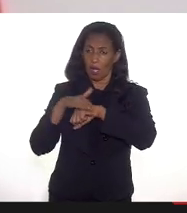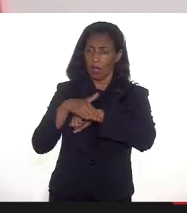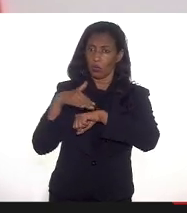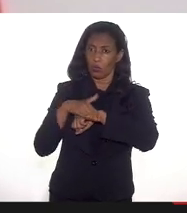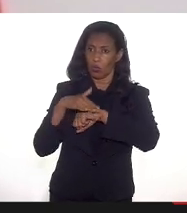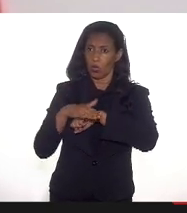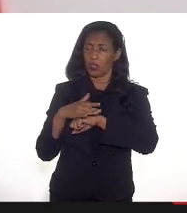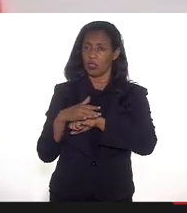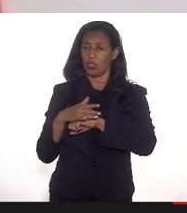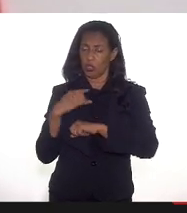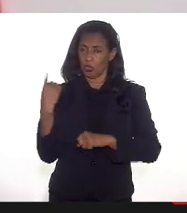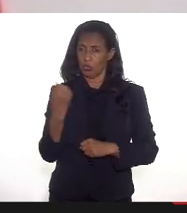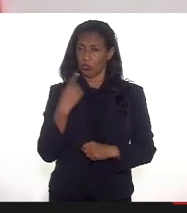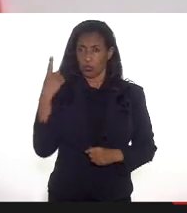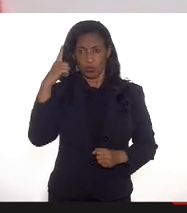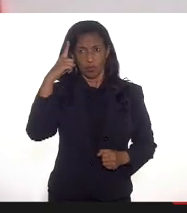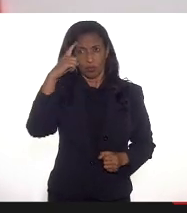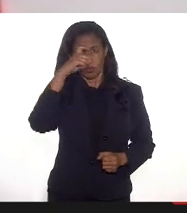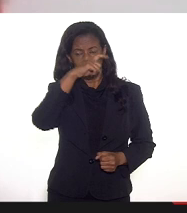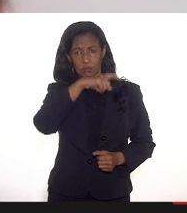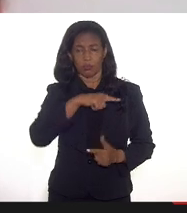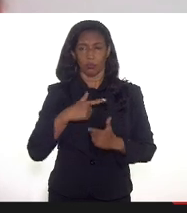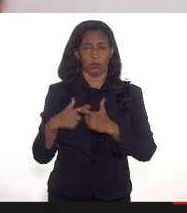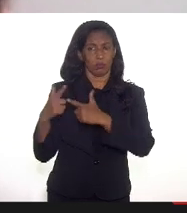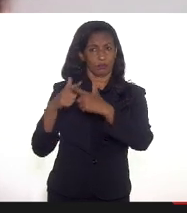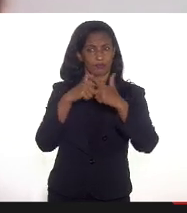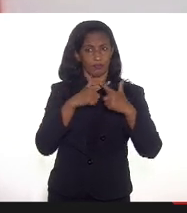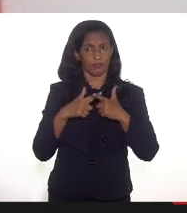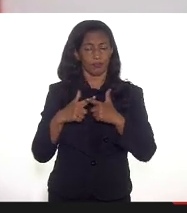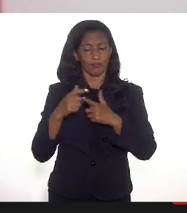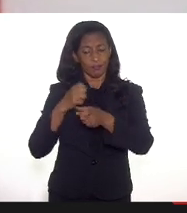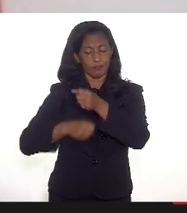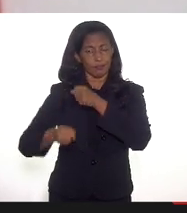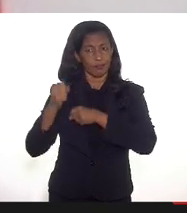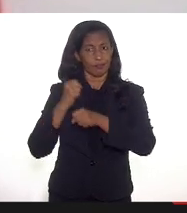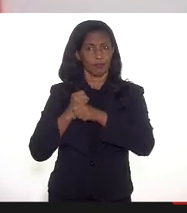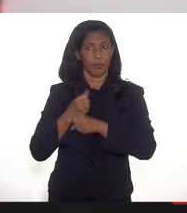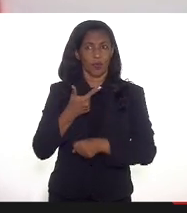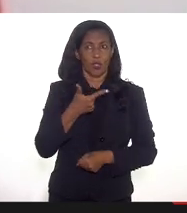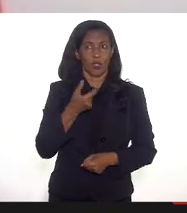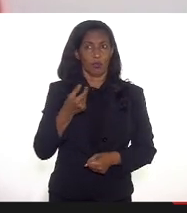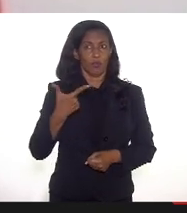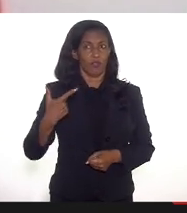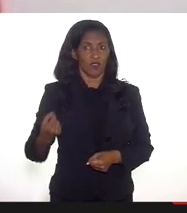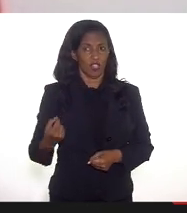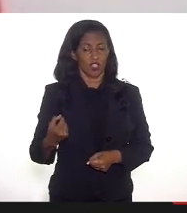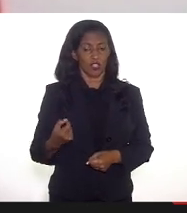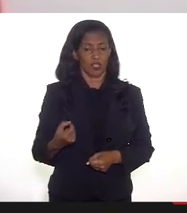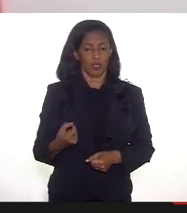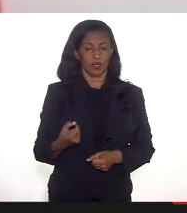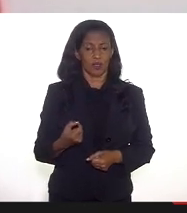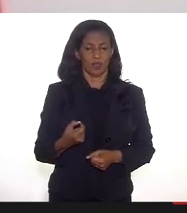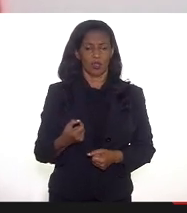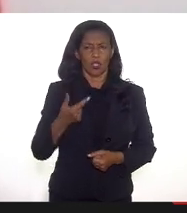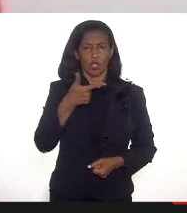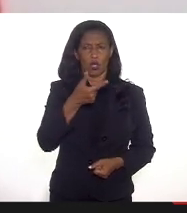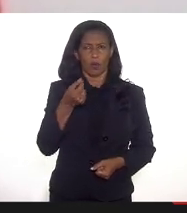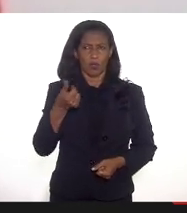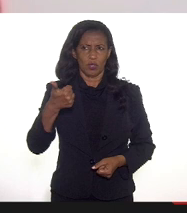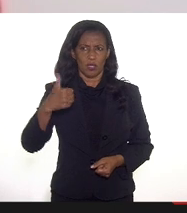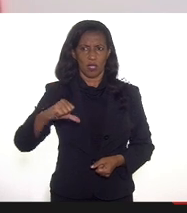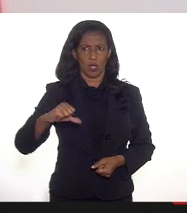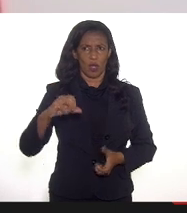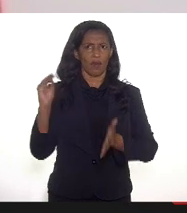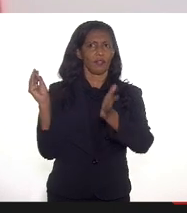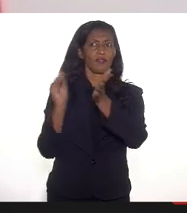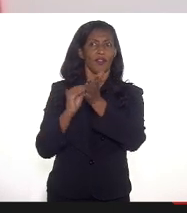nós tivemos dificuldades sérias com cursos noturnos o ano passado, já em 2020 e 2019, por